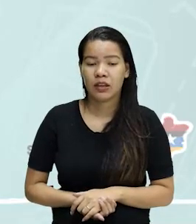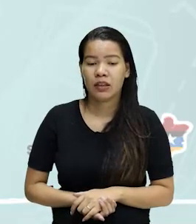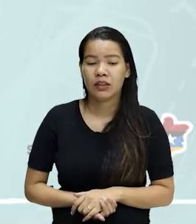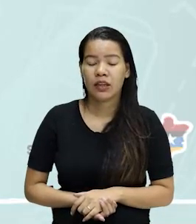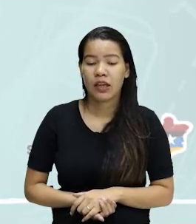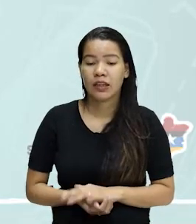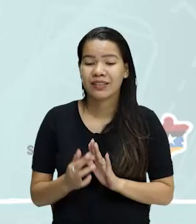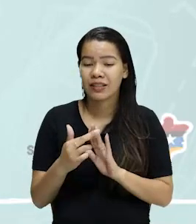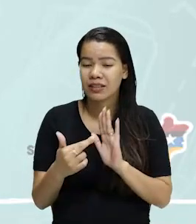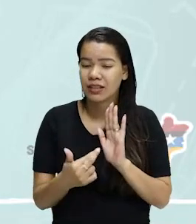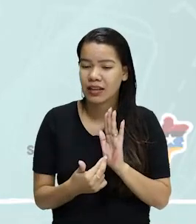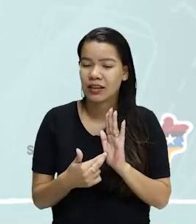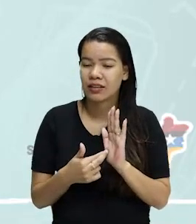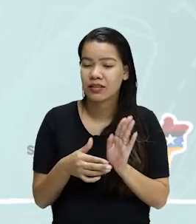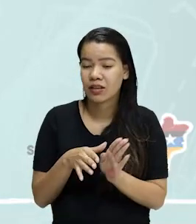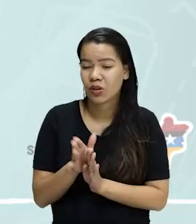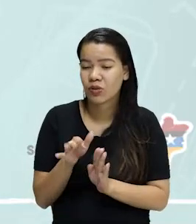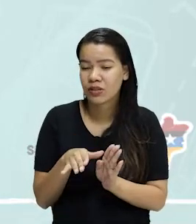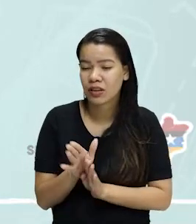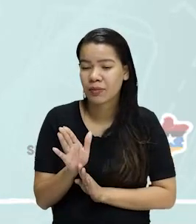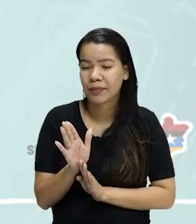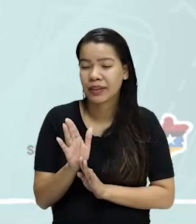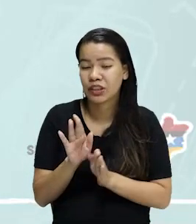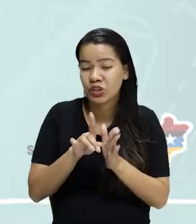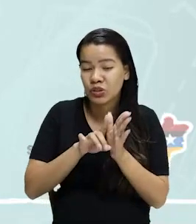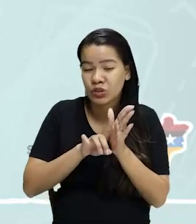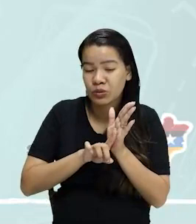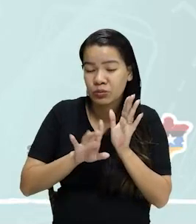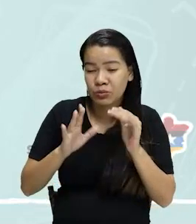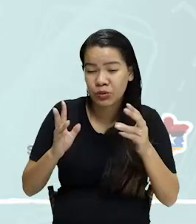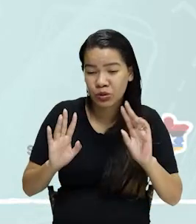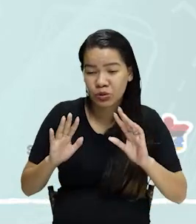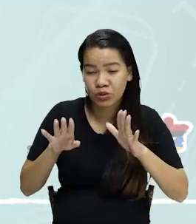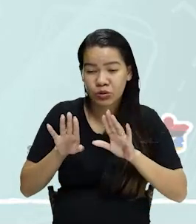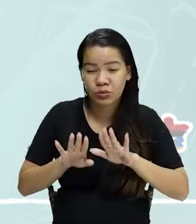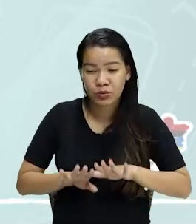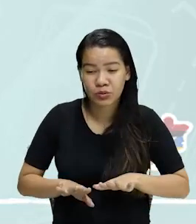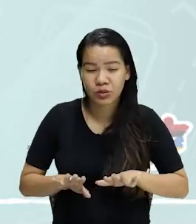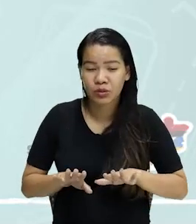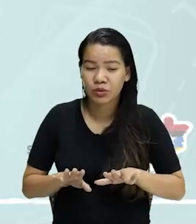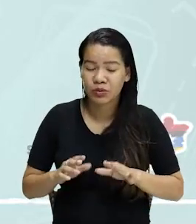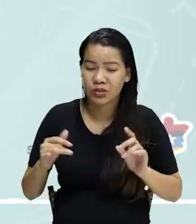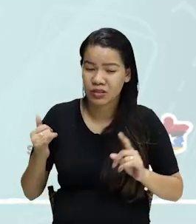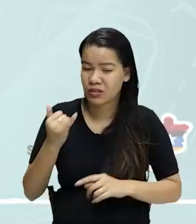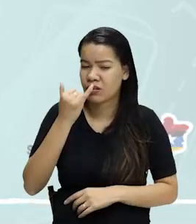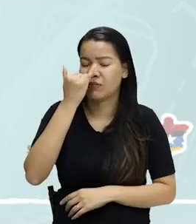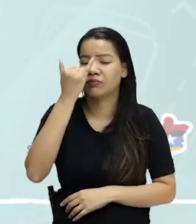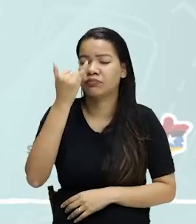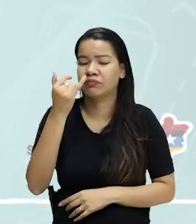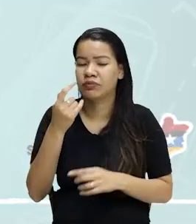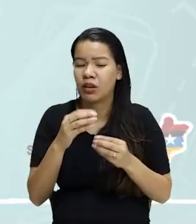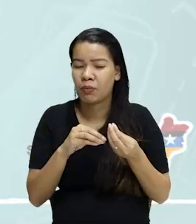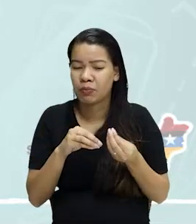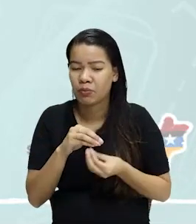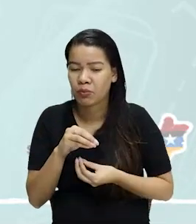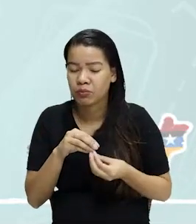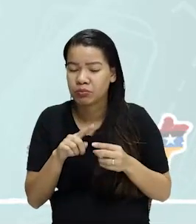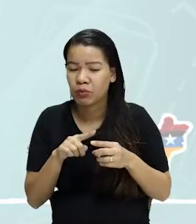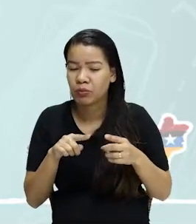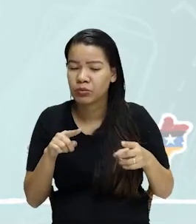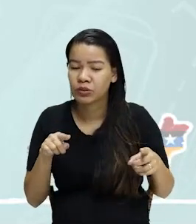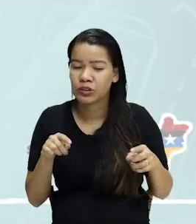recomendados para reduzir acidentes com produtos de limpeza, aquele que deixou de ser cumprido na